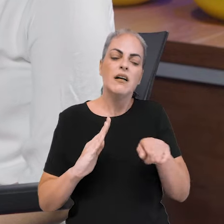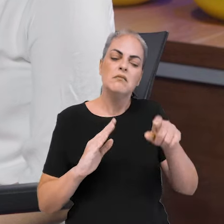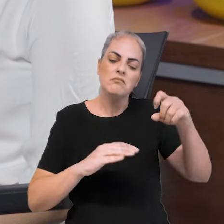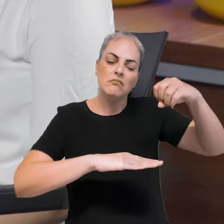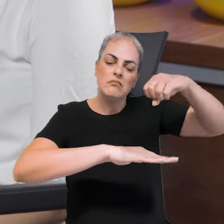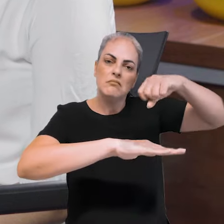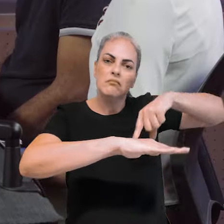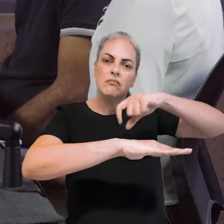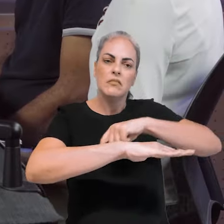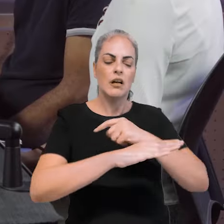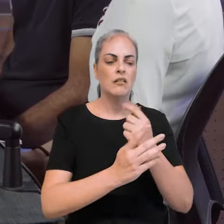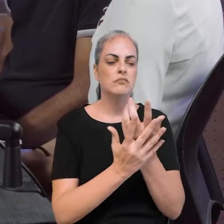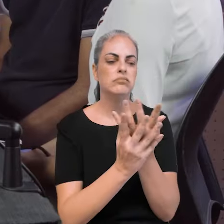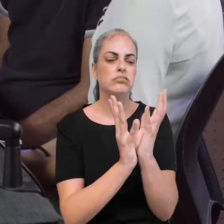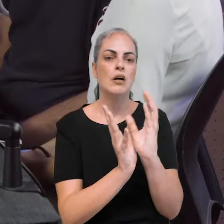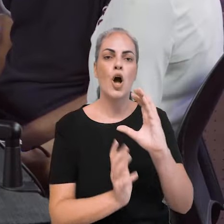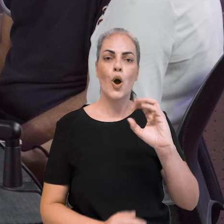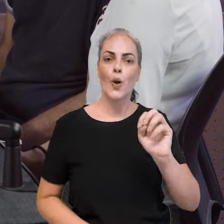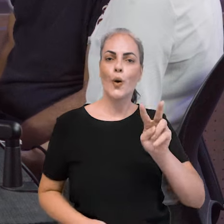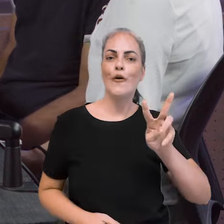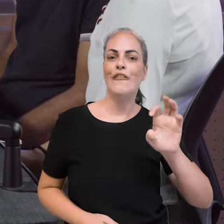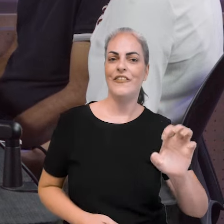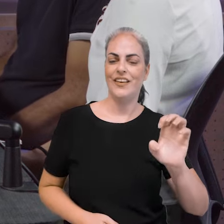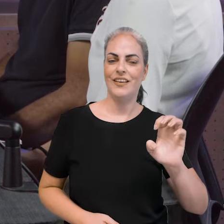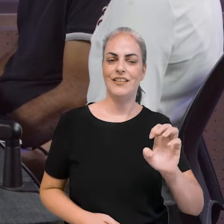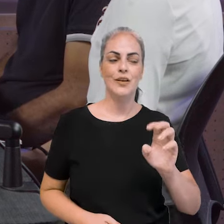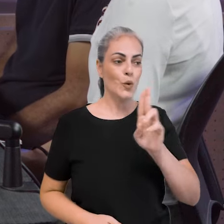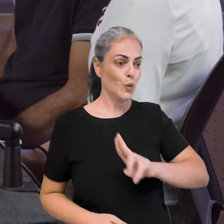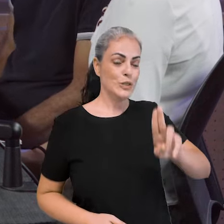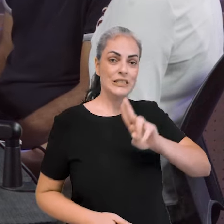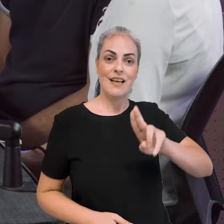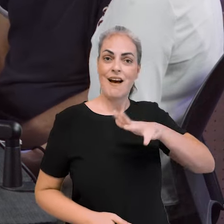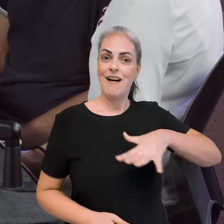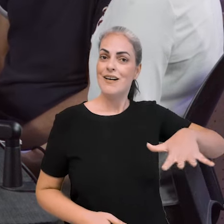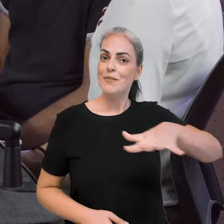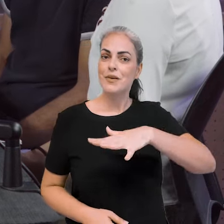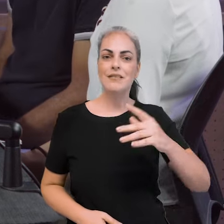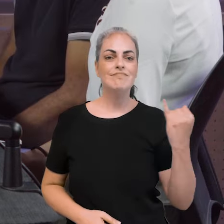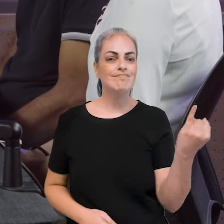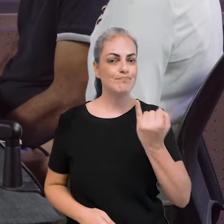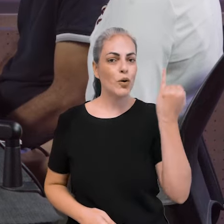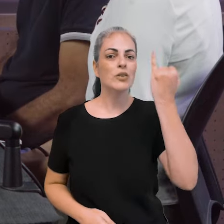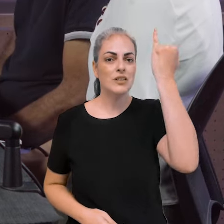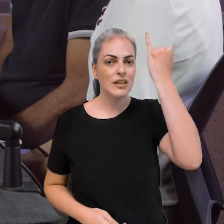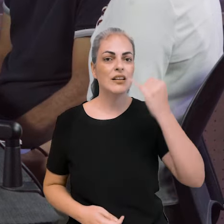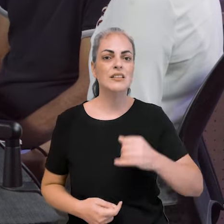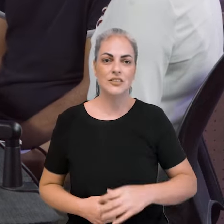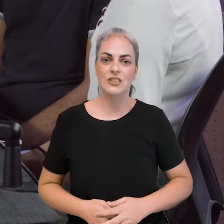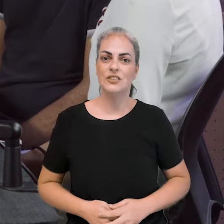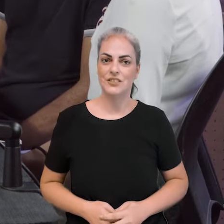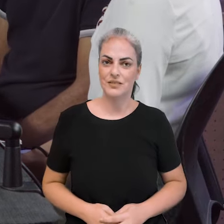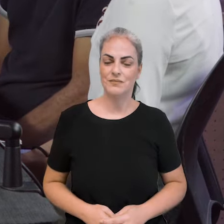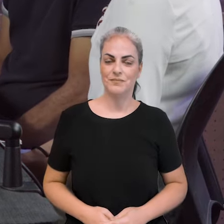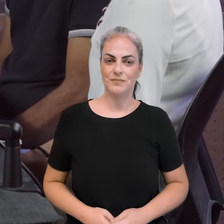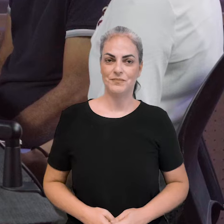uma couve. O uso do espaço é essencial nesse sentido.